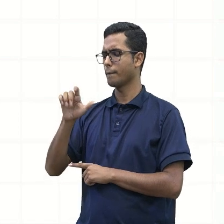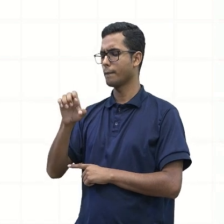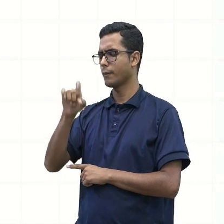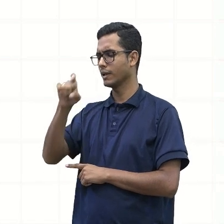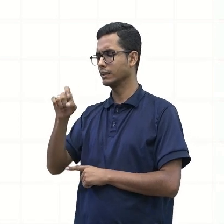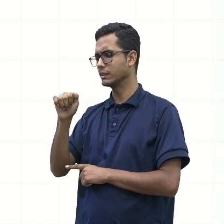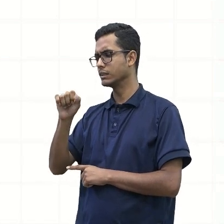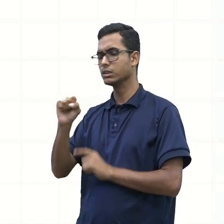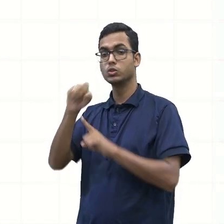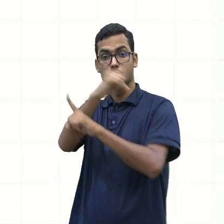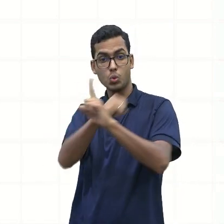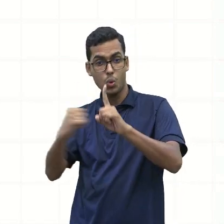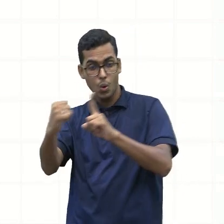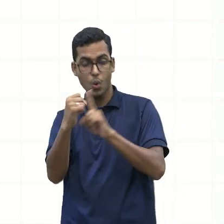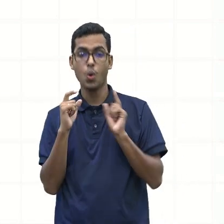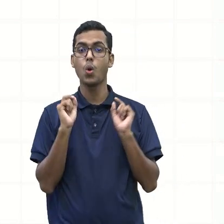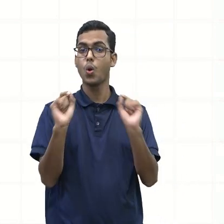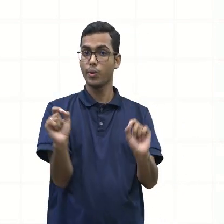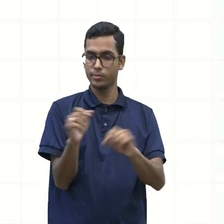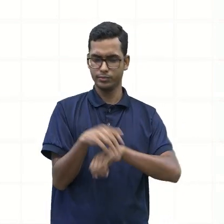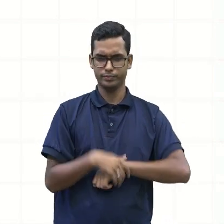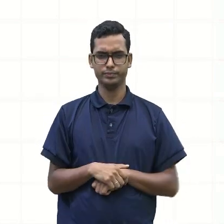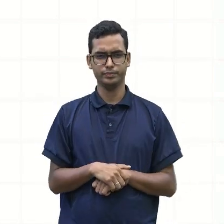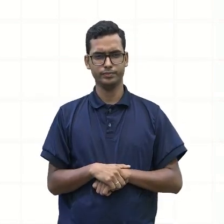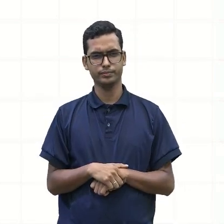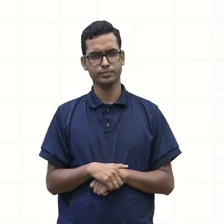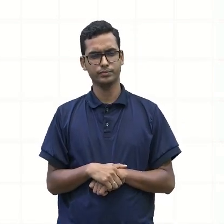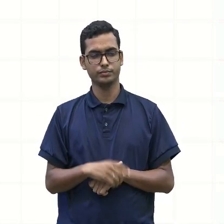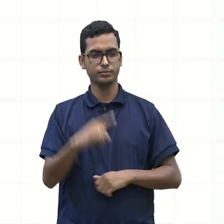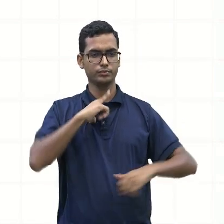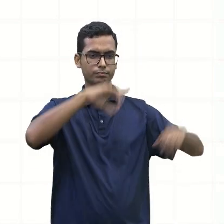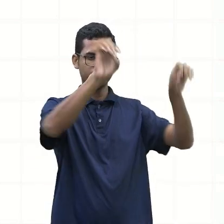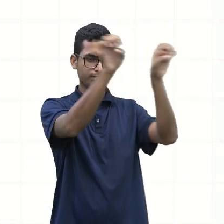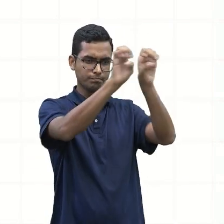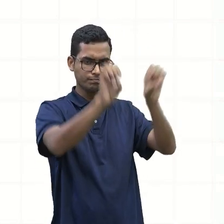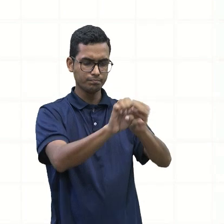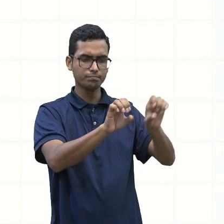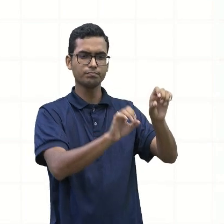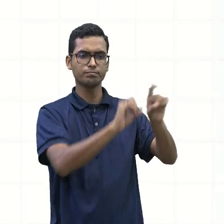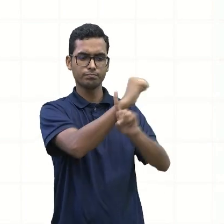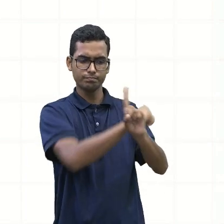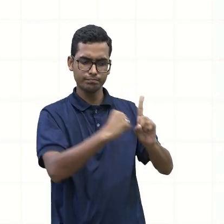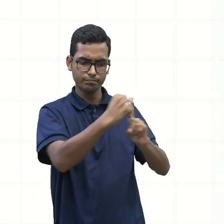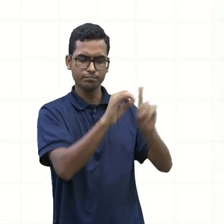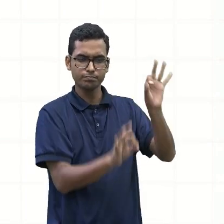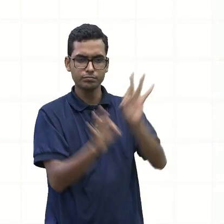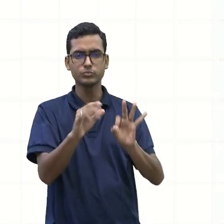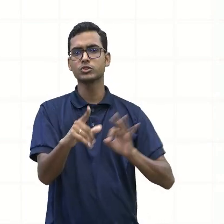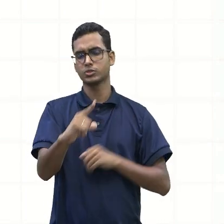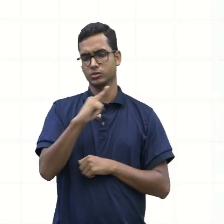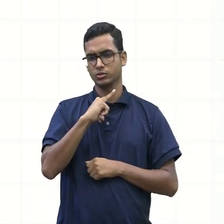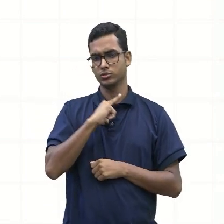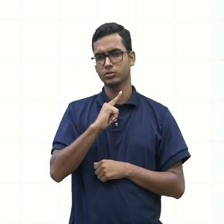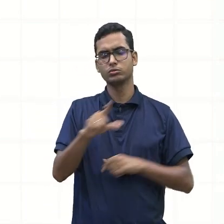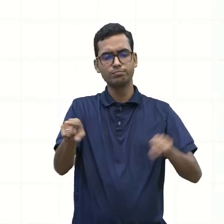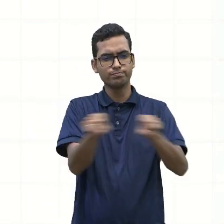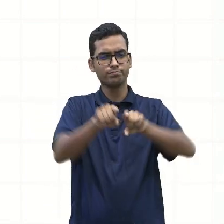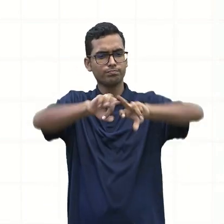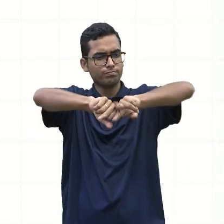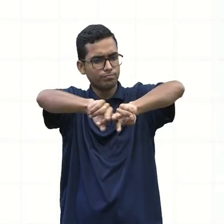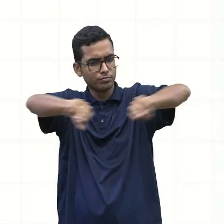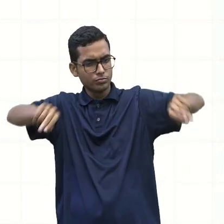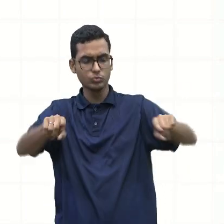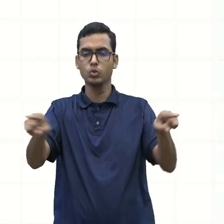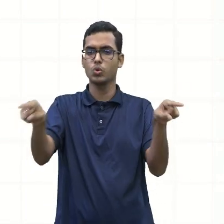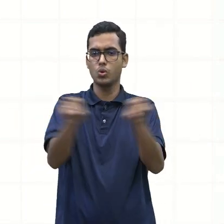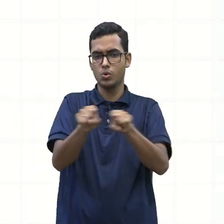a sociedades que possuíam uma estrutura social. Havia ali uma diversificação,